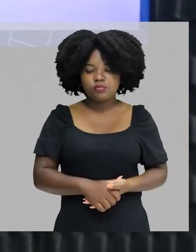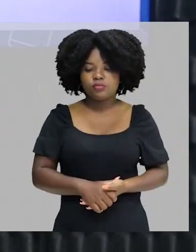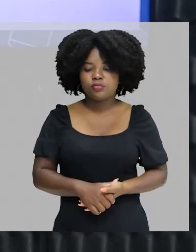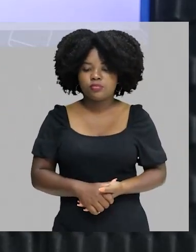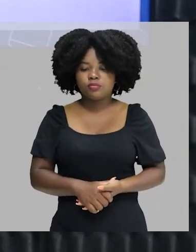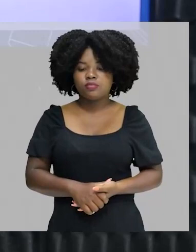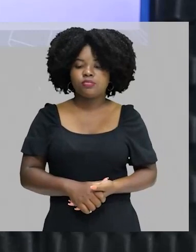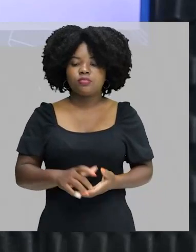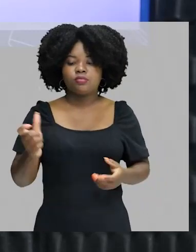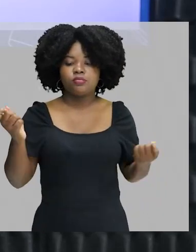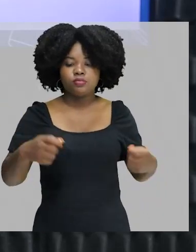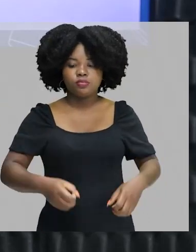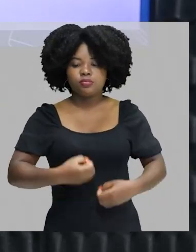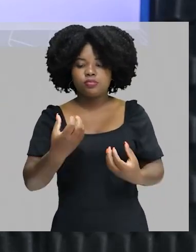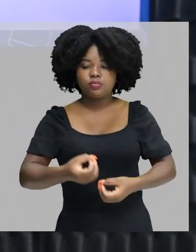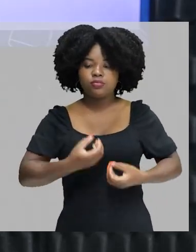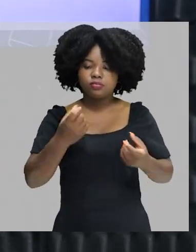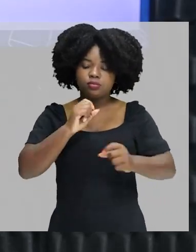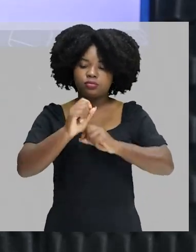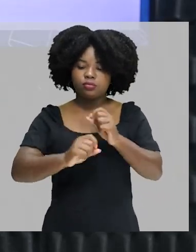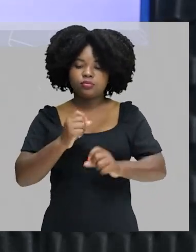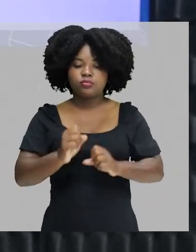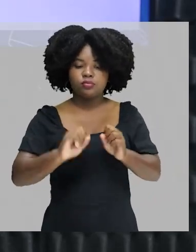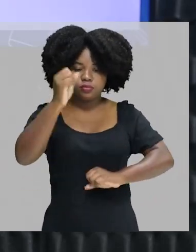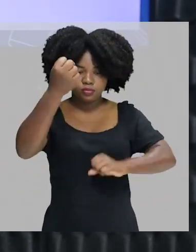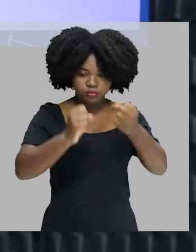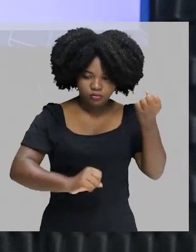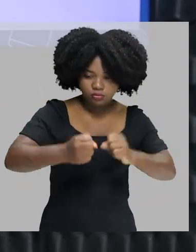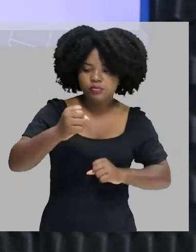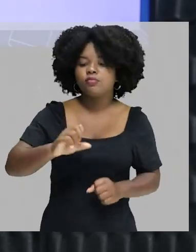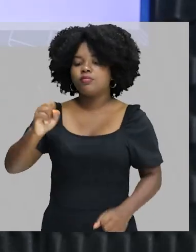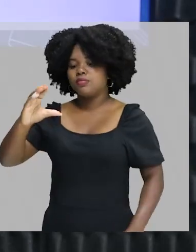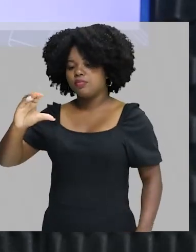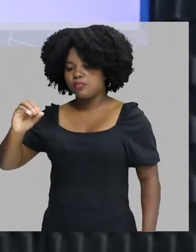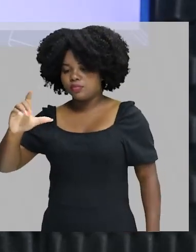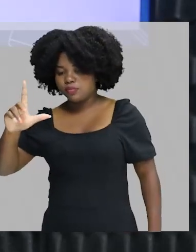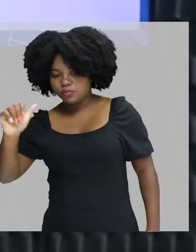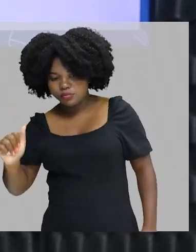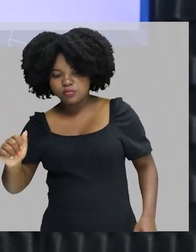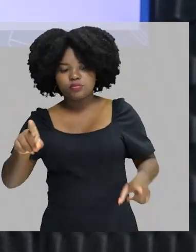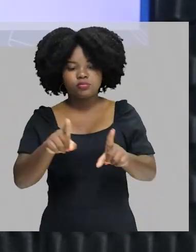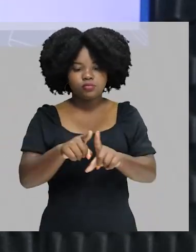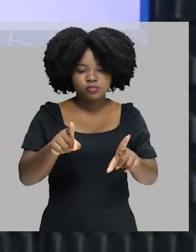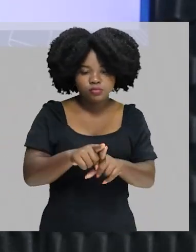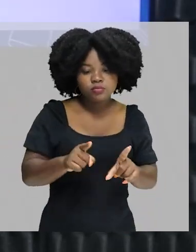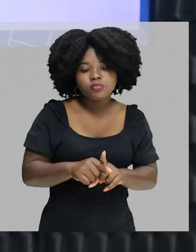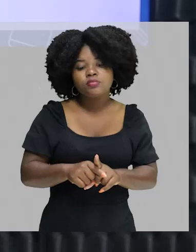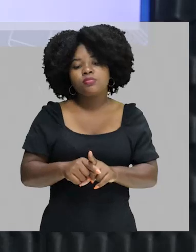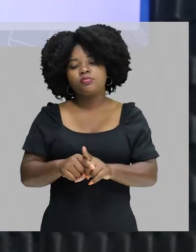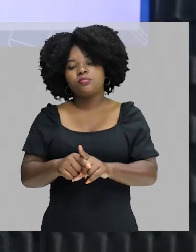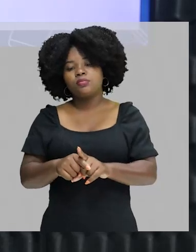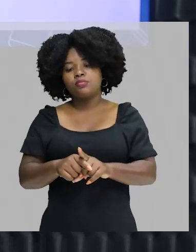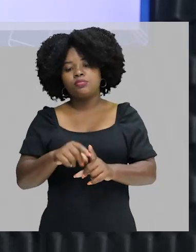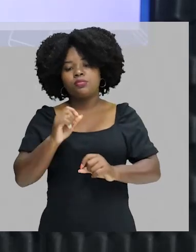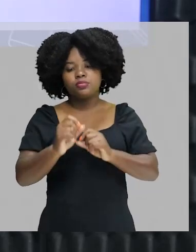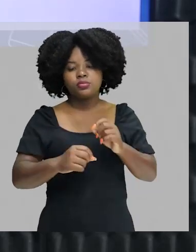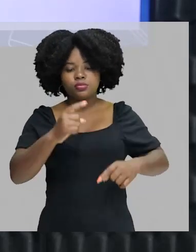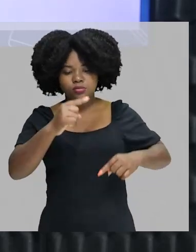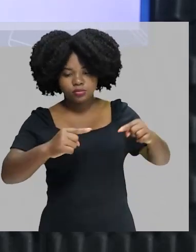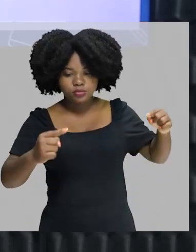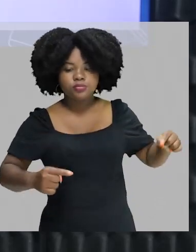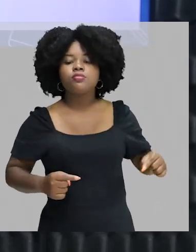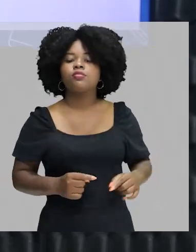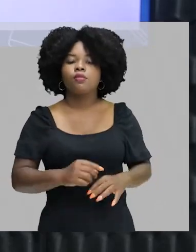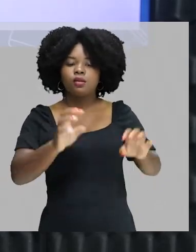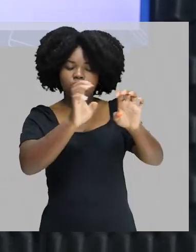possível a fabricação de sacolas plásticas, canos hidráulicos, materiais da construção civil,